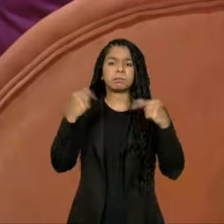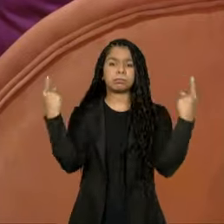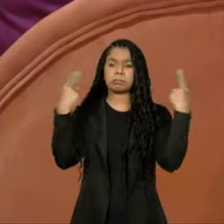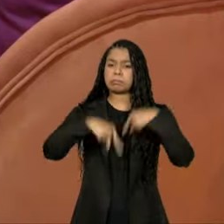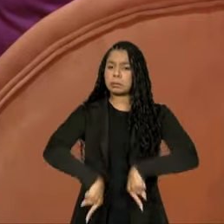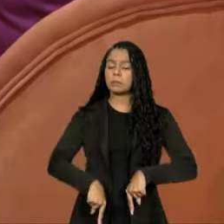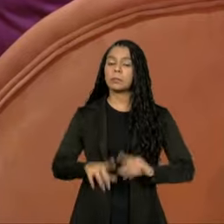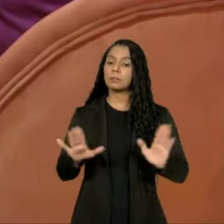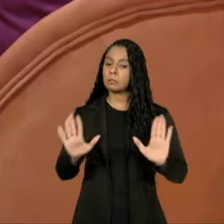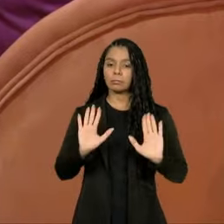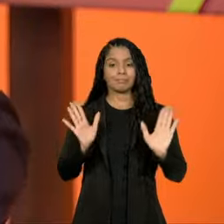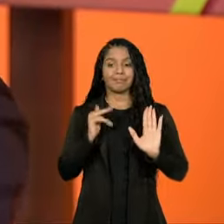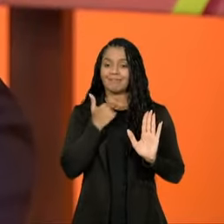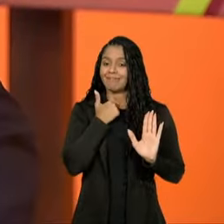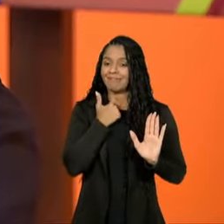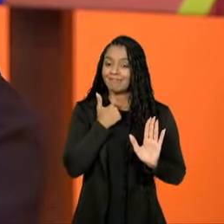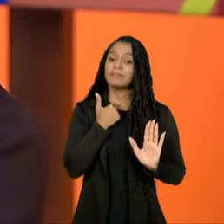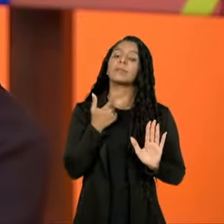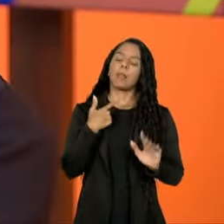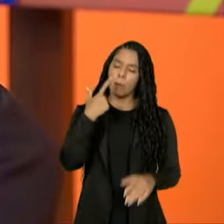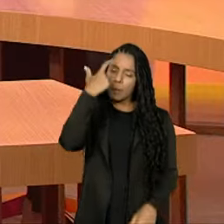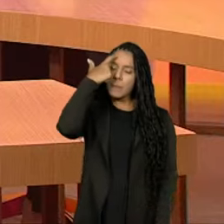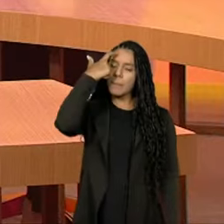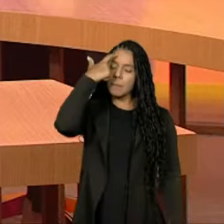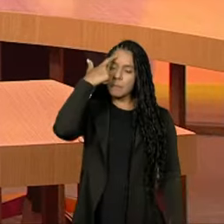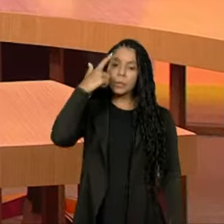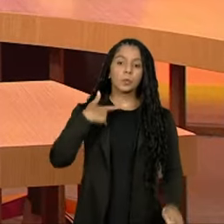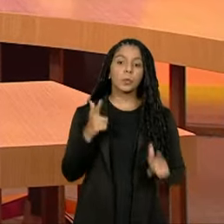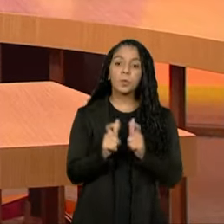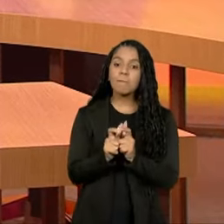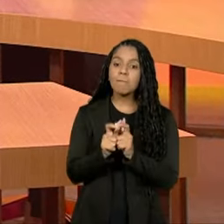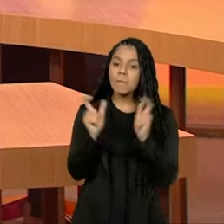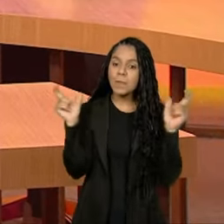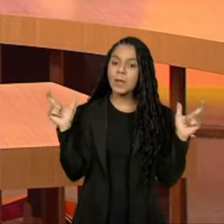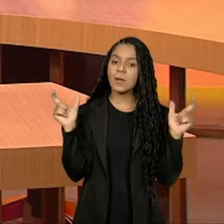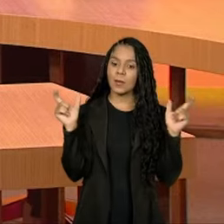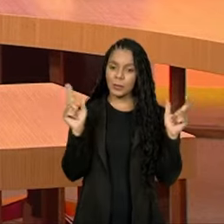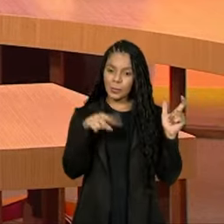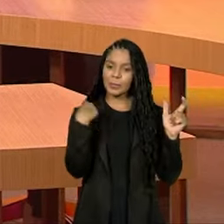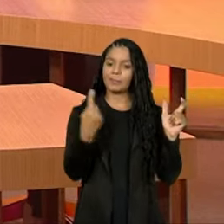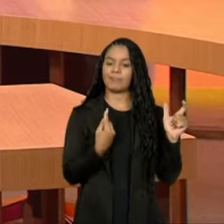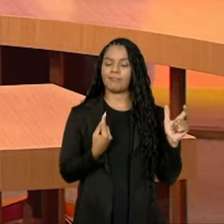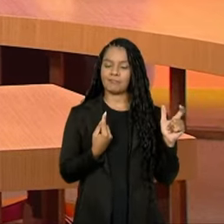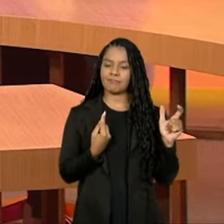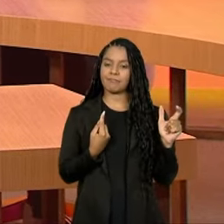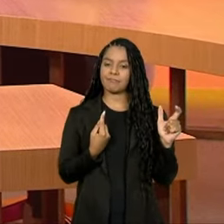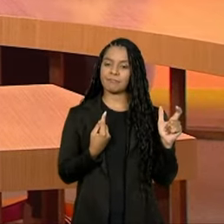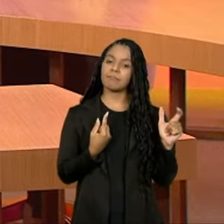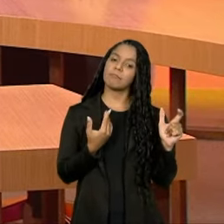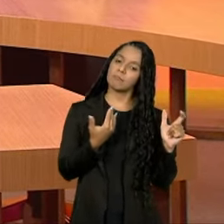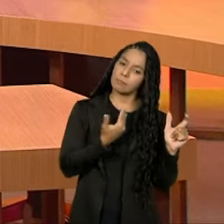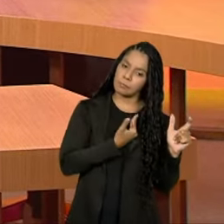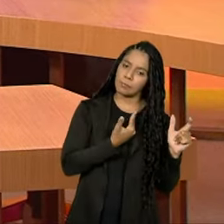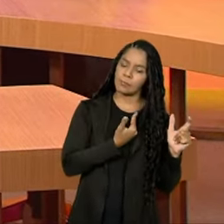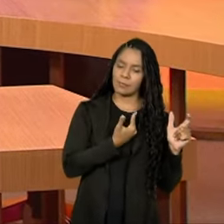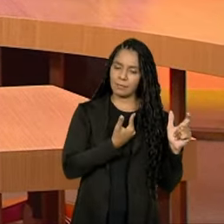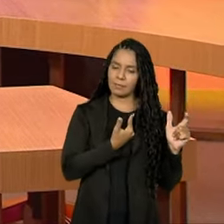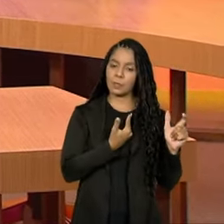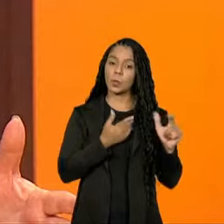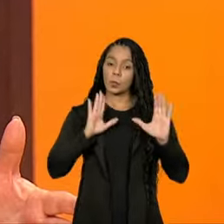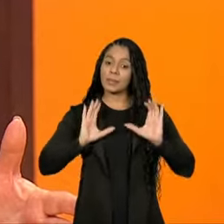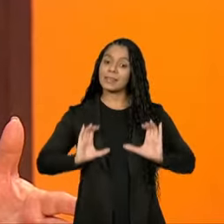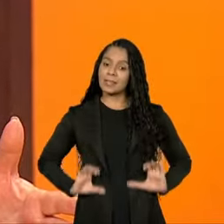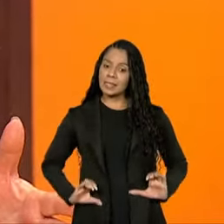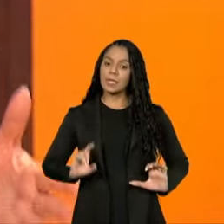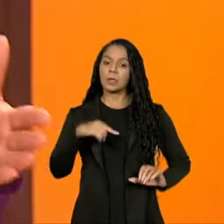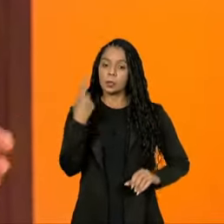é. Sabe? E eu penso que a maioria dos nossos companheiros e companheiras, dos cidadãos